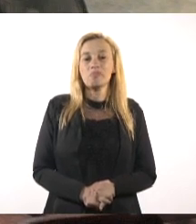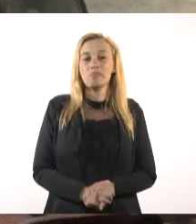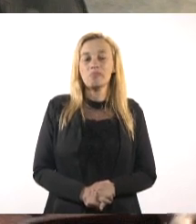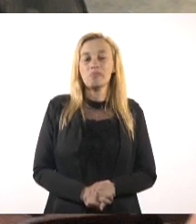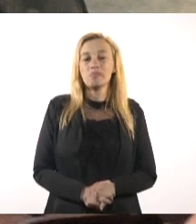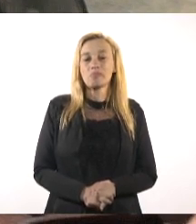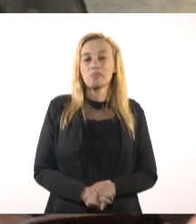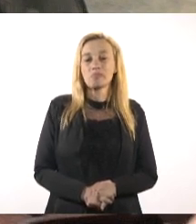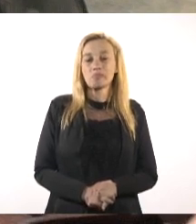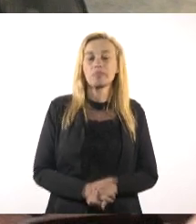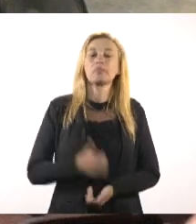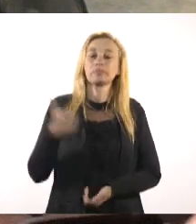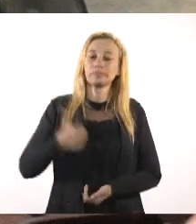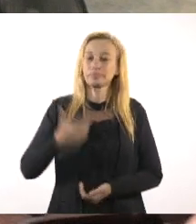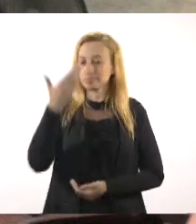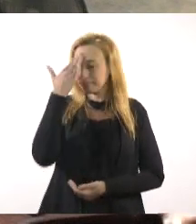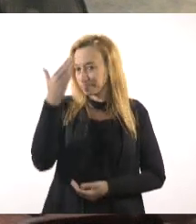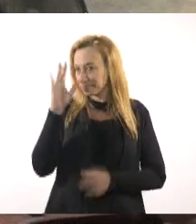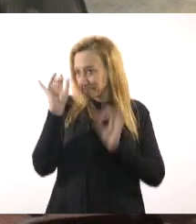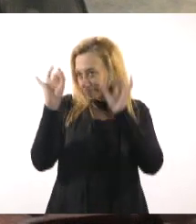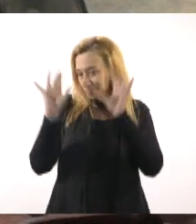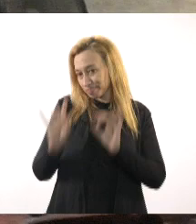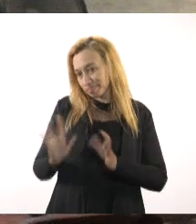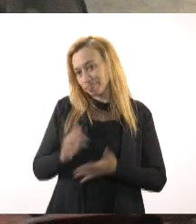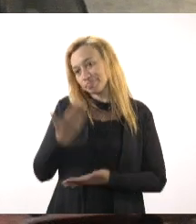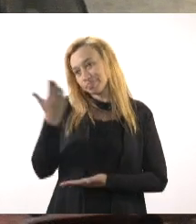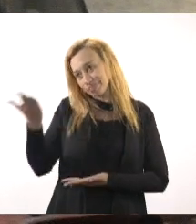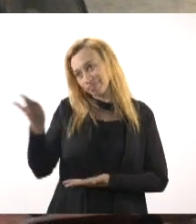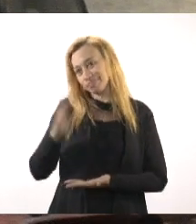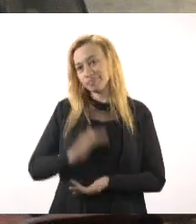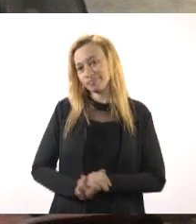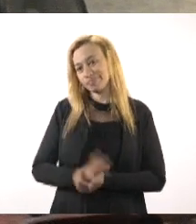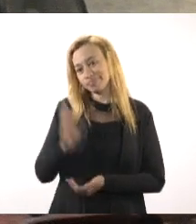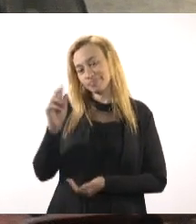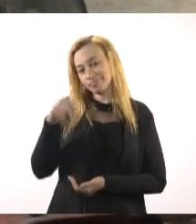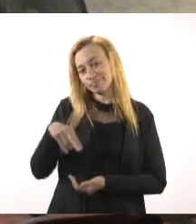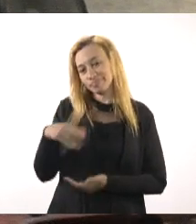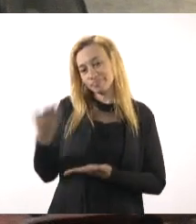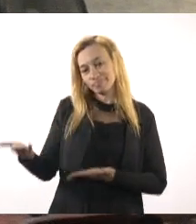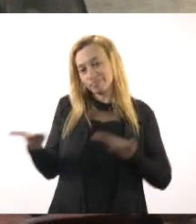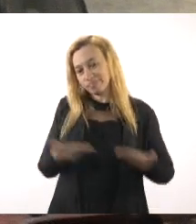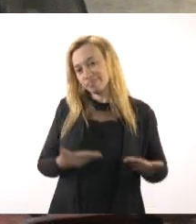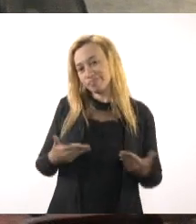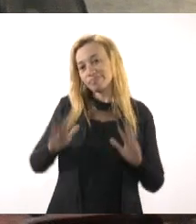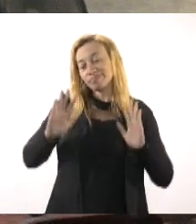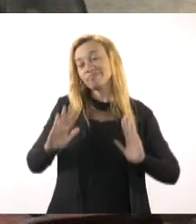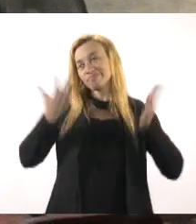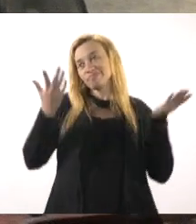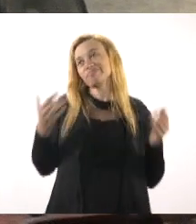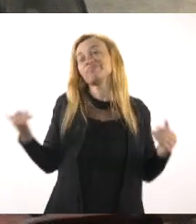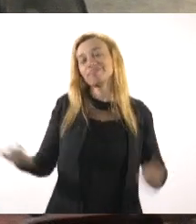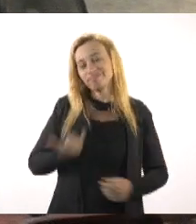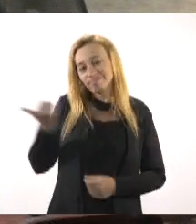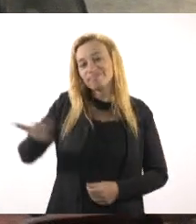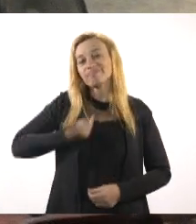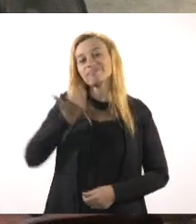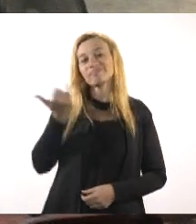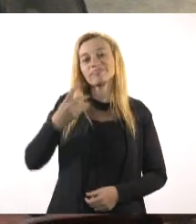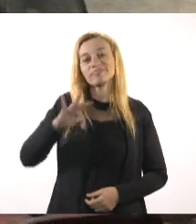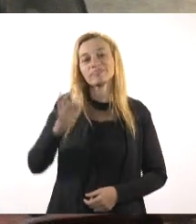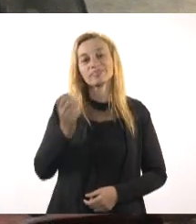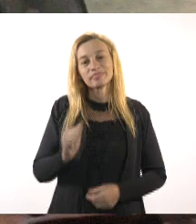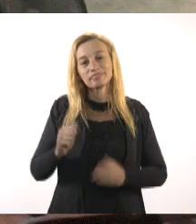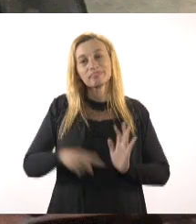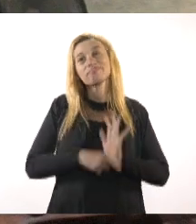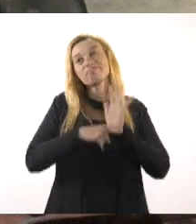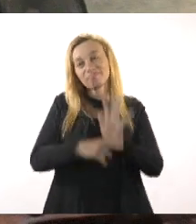Primeiro, um agradecimento especial a você, Ferreirinha, que me convidou para esse evento tão importante da campanha da